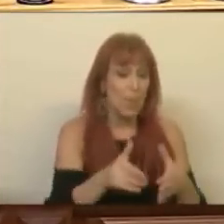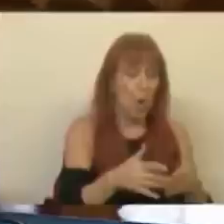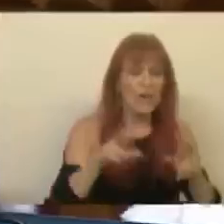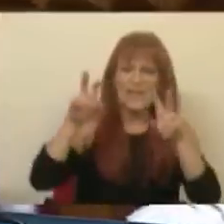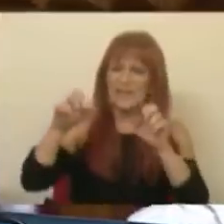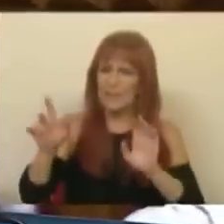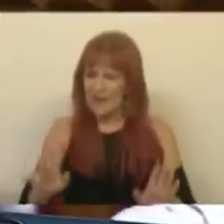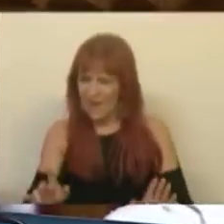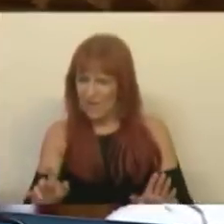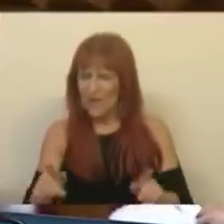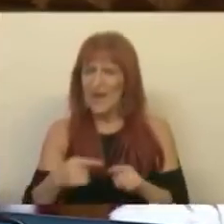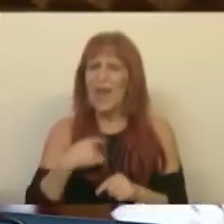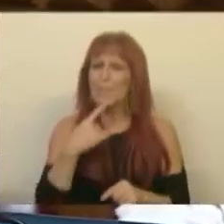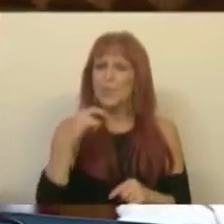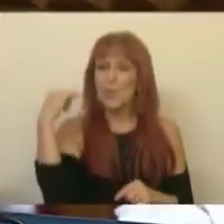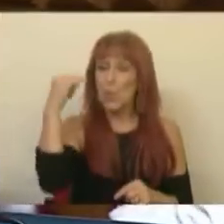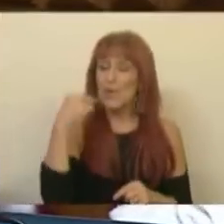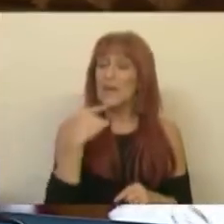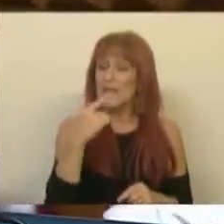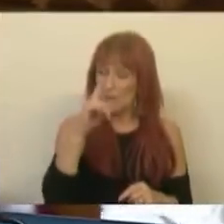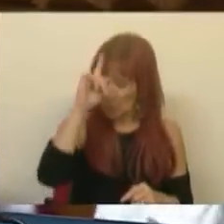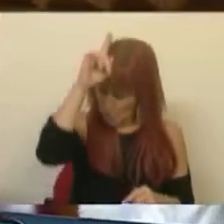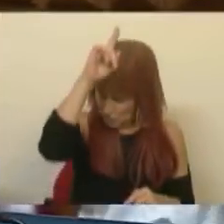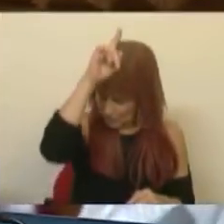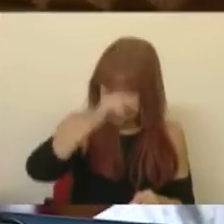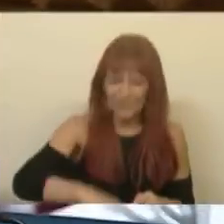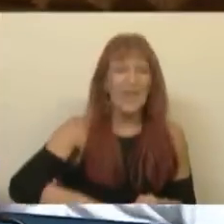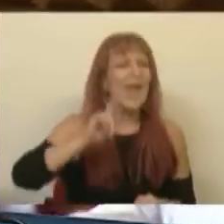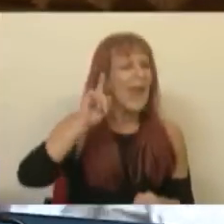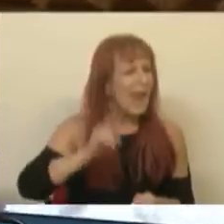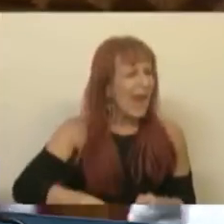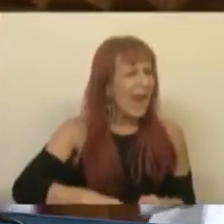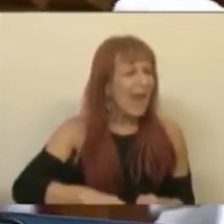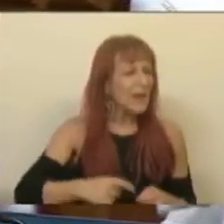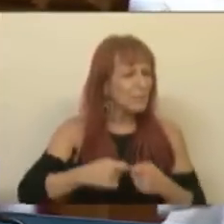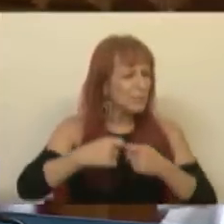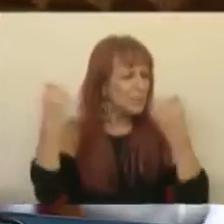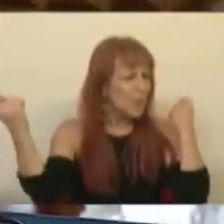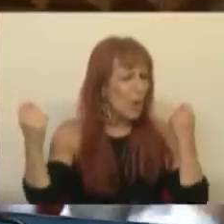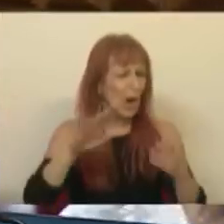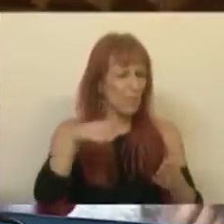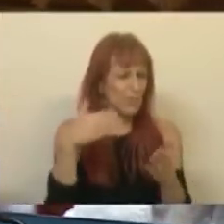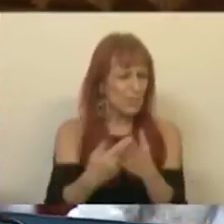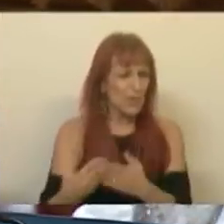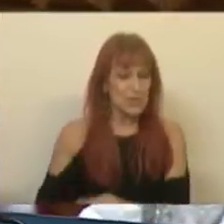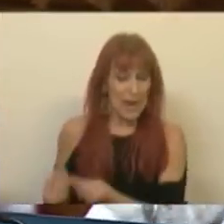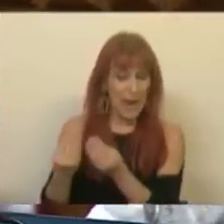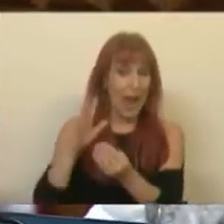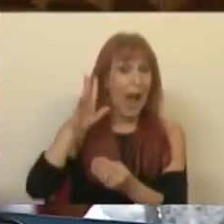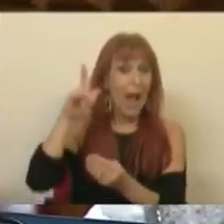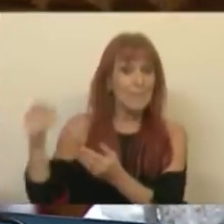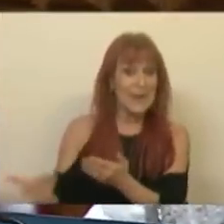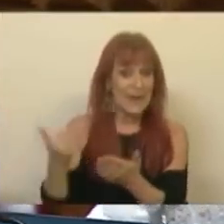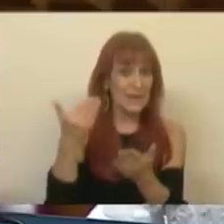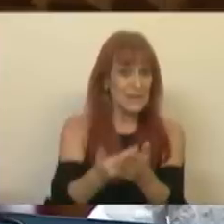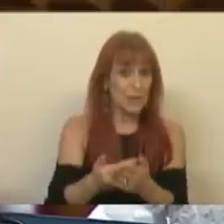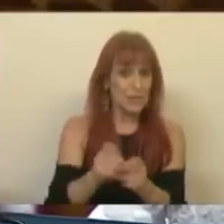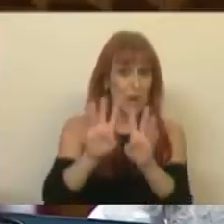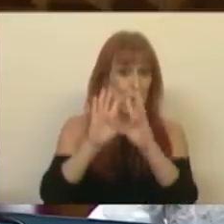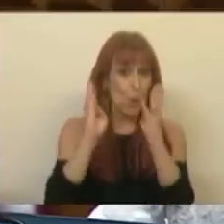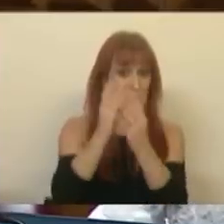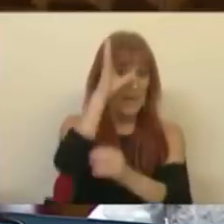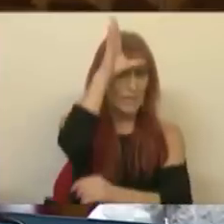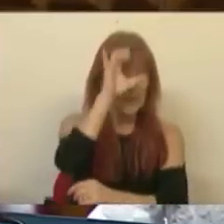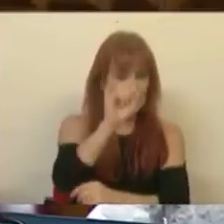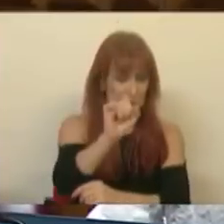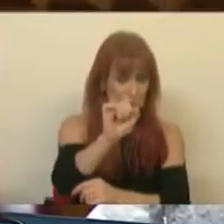a única pergunta que eu tenho a fazer é e incompatível com a proposta que apresentará amanhã em conselho